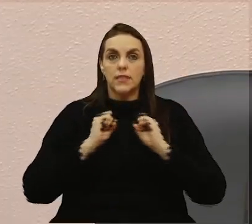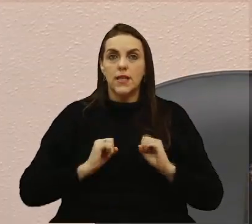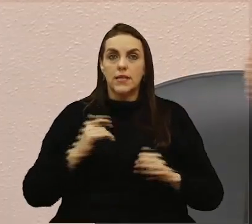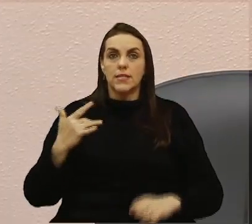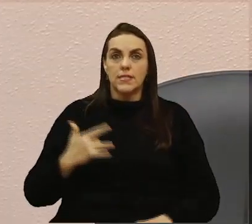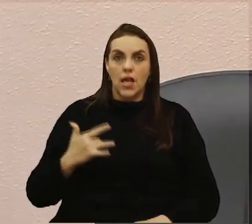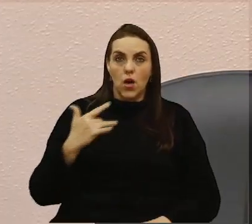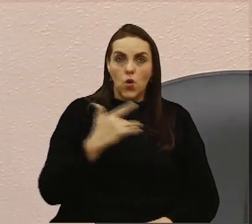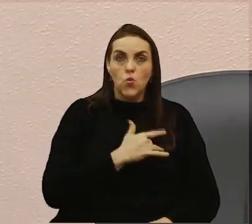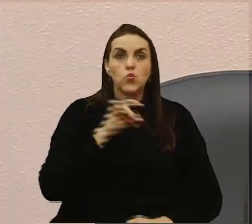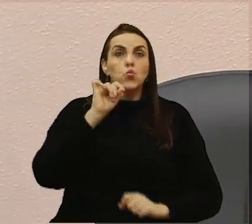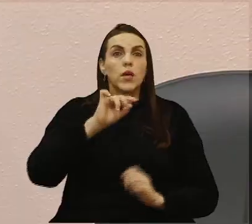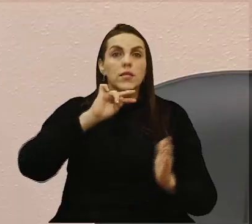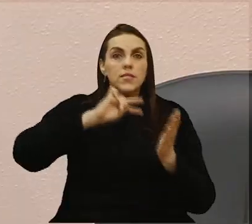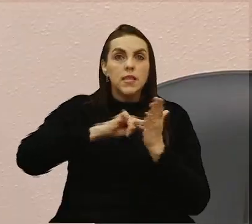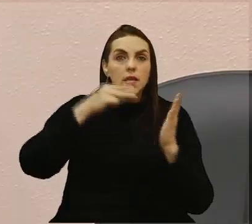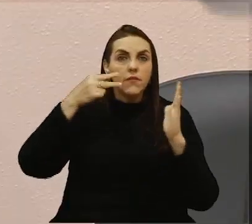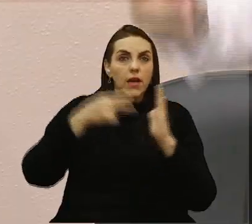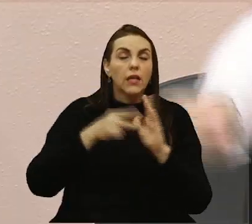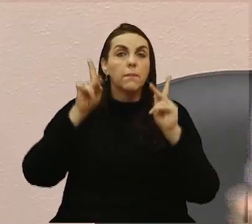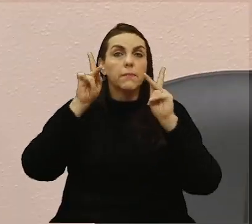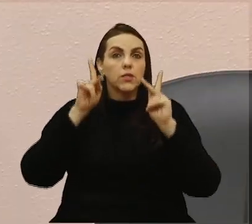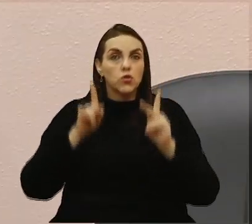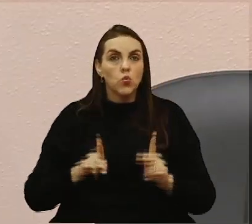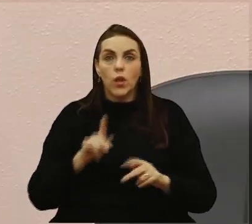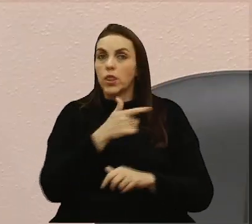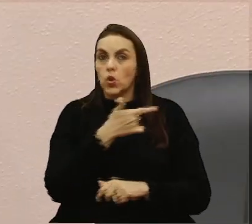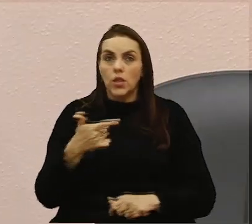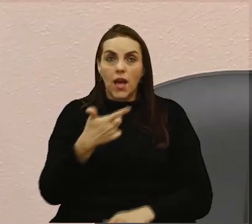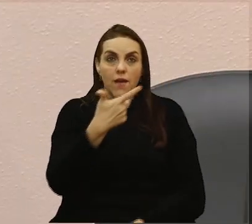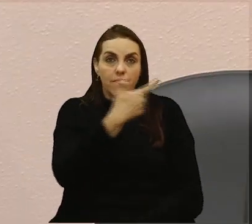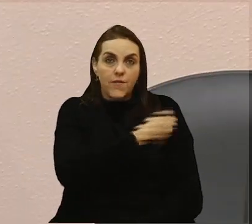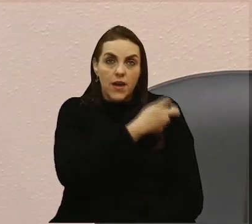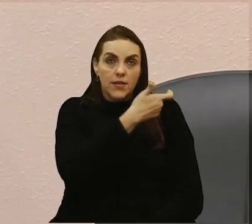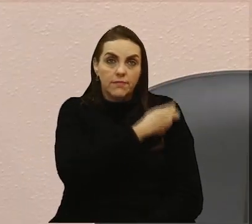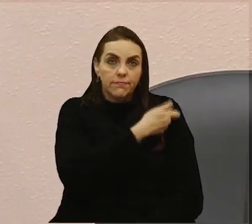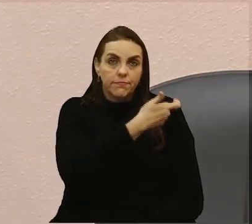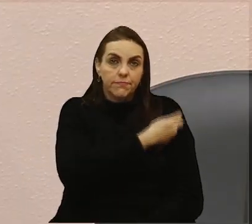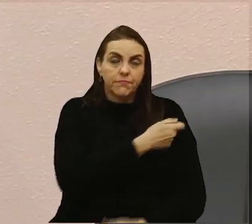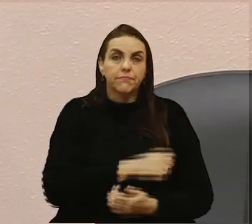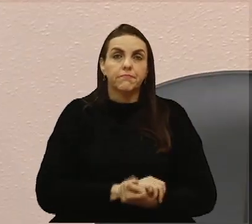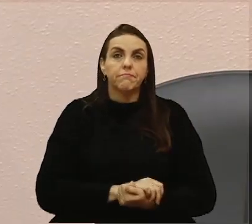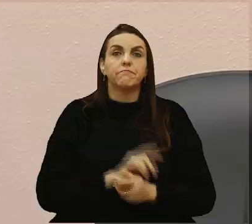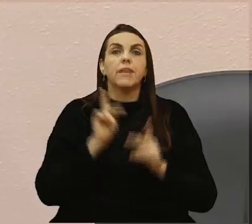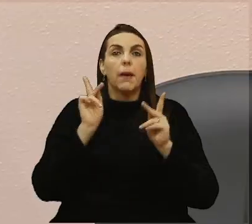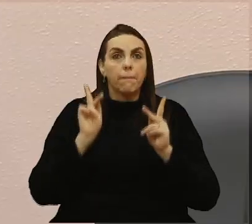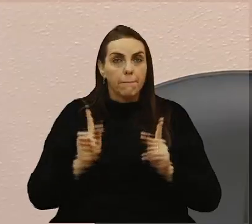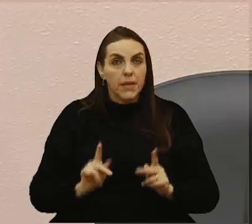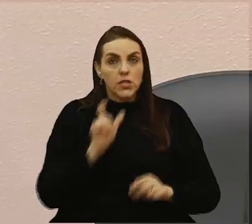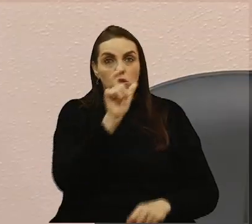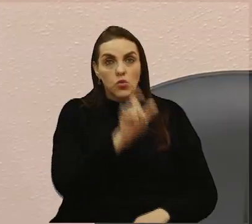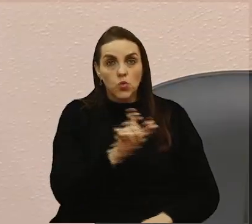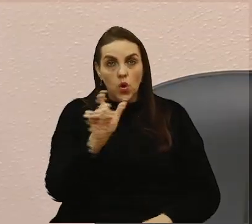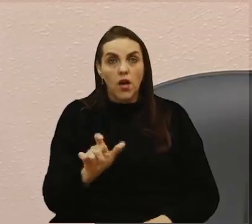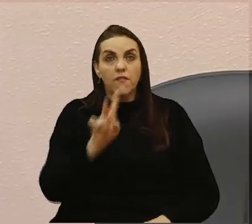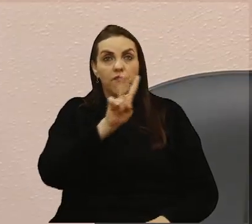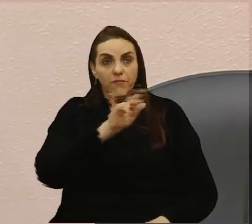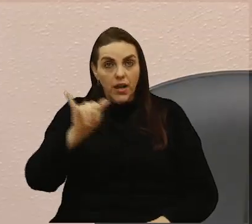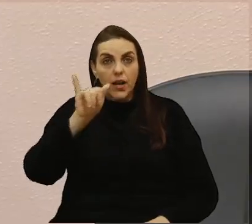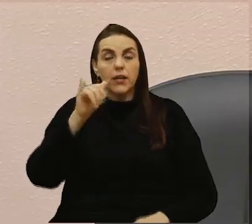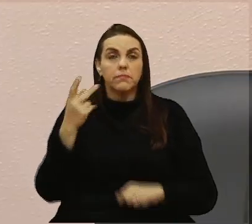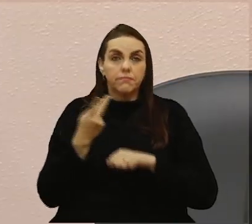Saúde significa que pessoas não estão se vacinando e que essas pessoas vão,